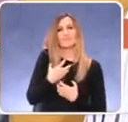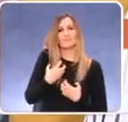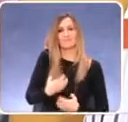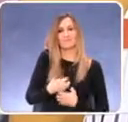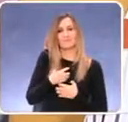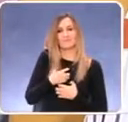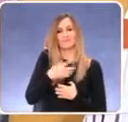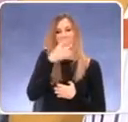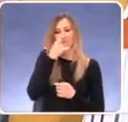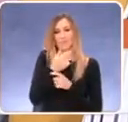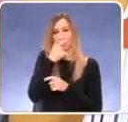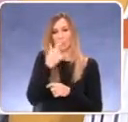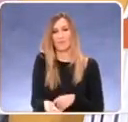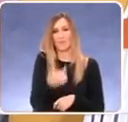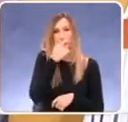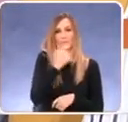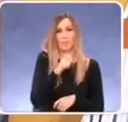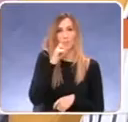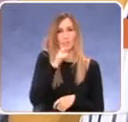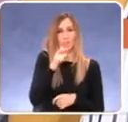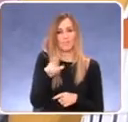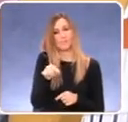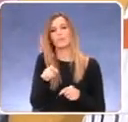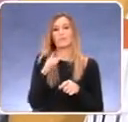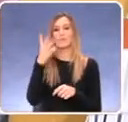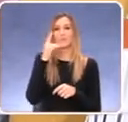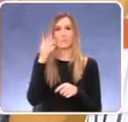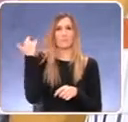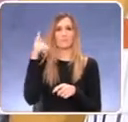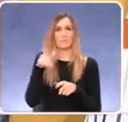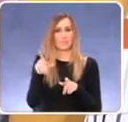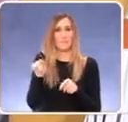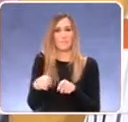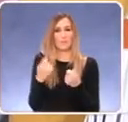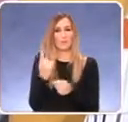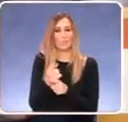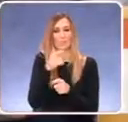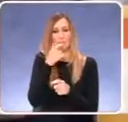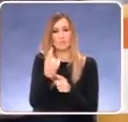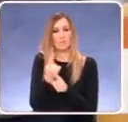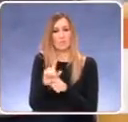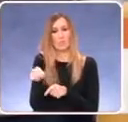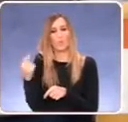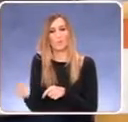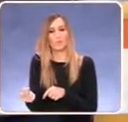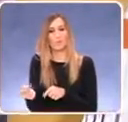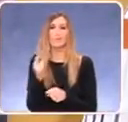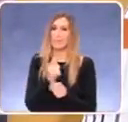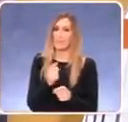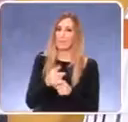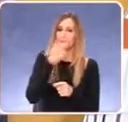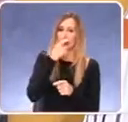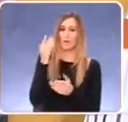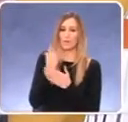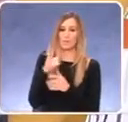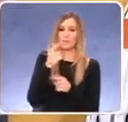prótese estava sempre a cair e não... Houve uma altura em que até partiu, não foi? Sim. Era a mesma prótese ou era outra? Era a mesma. Esta última era a mesma